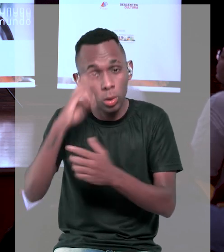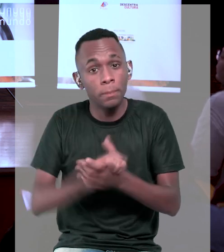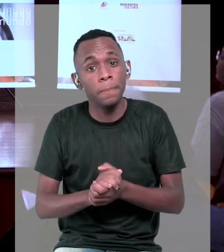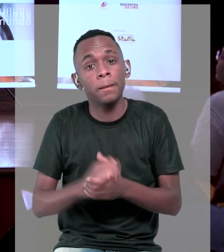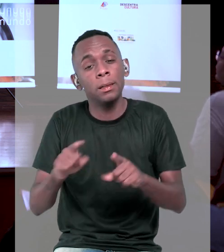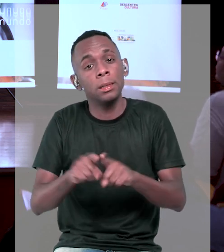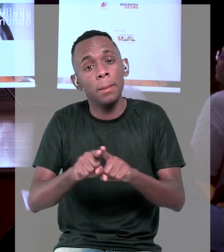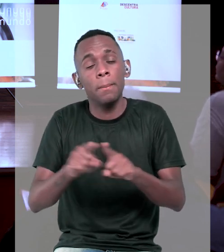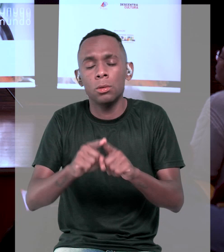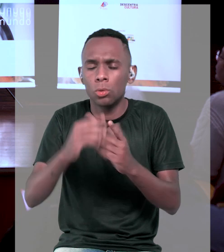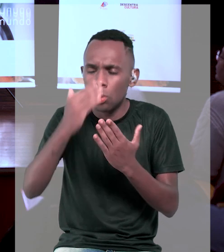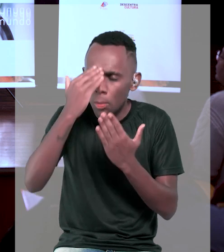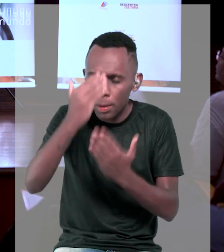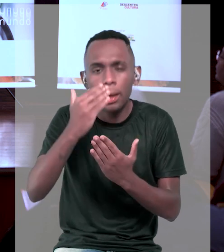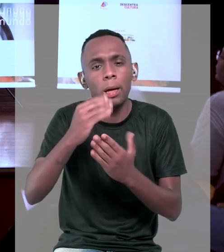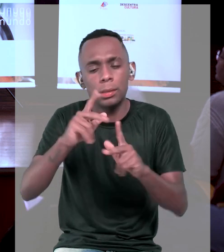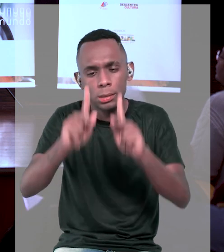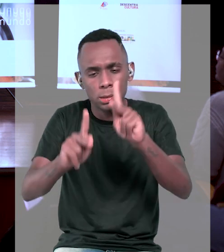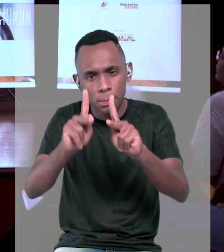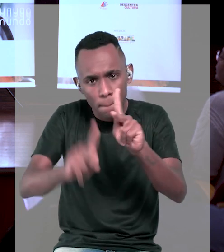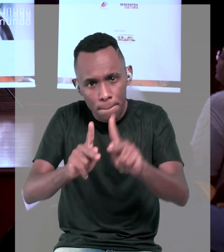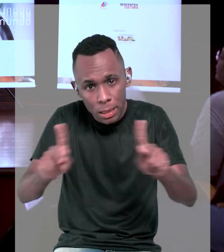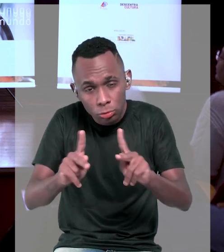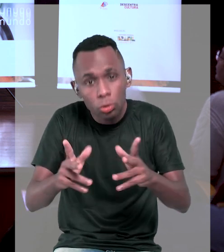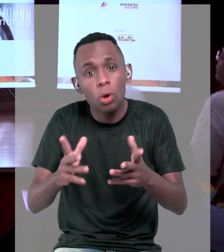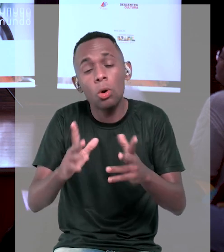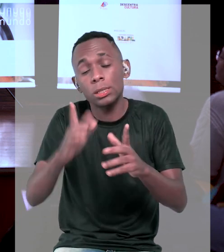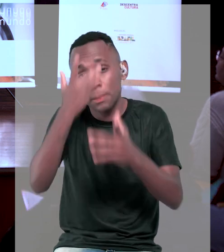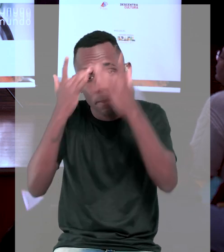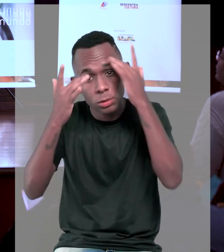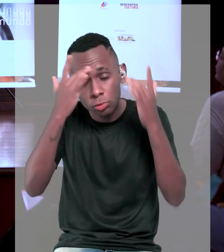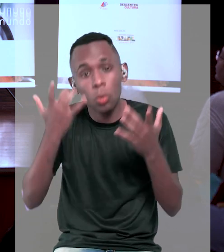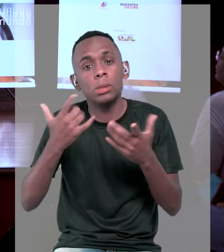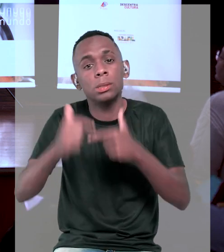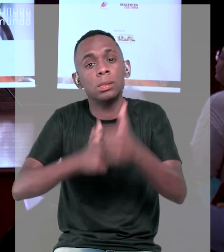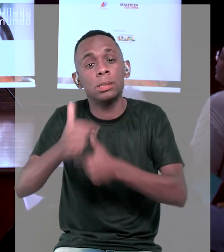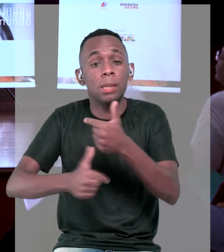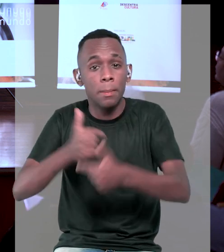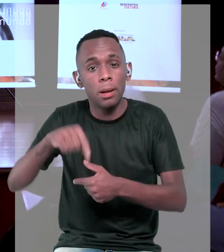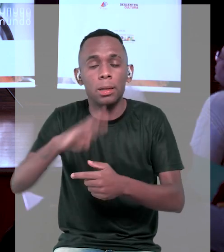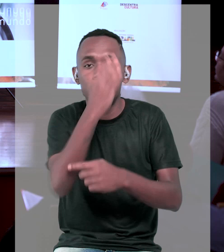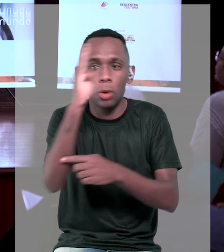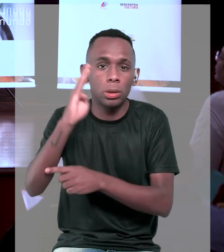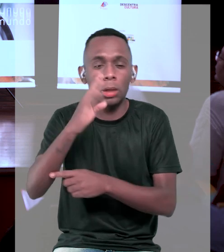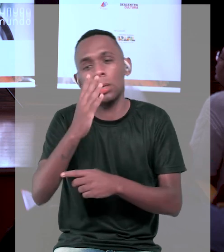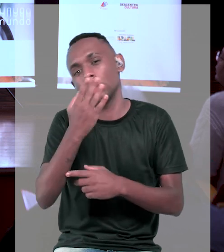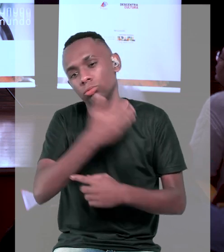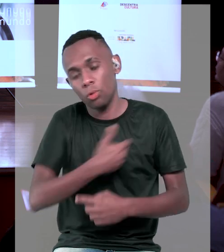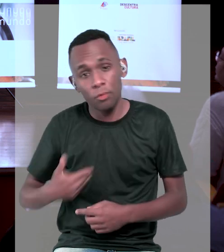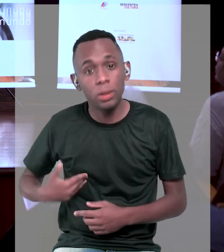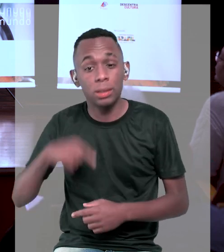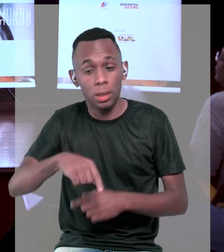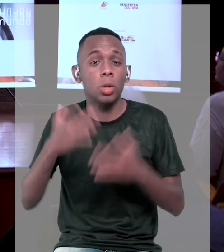pessoal da Biblioteca Pública, que está trazendo esse espaço que se chama Teatro Zé